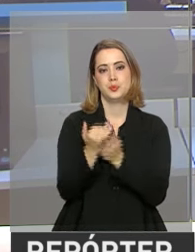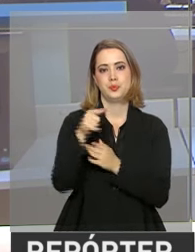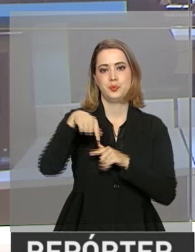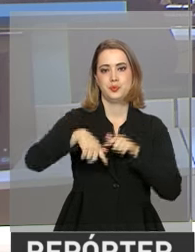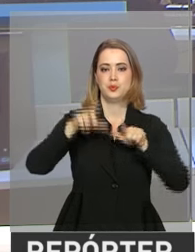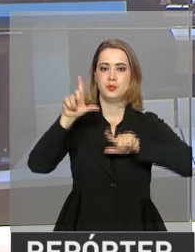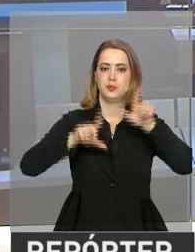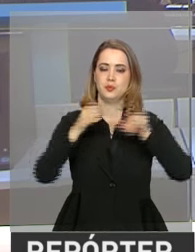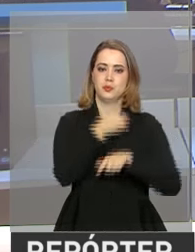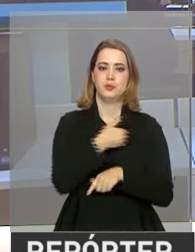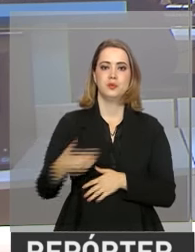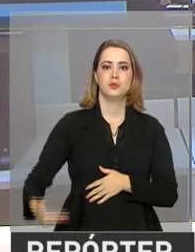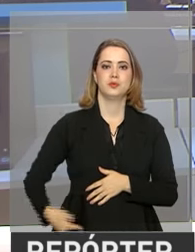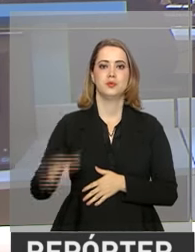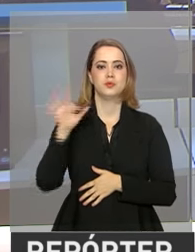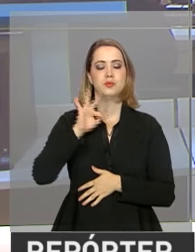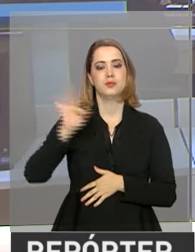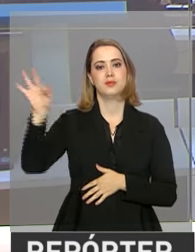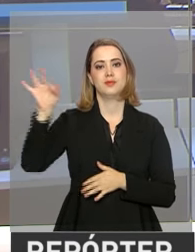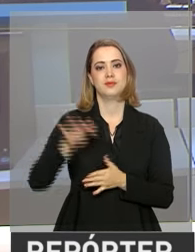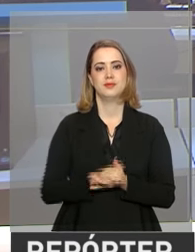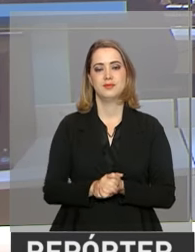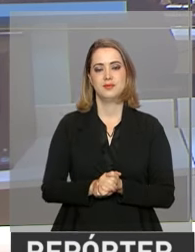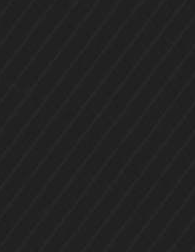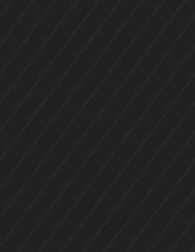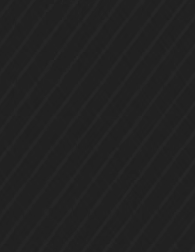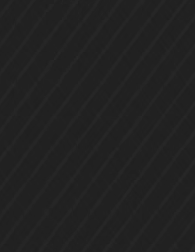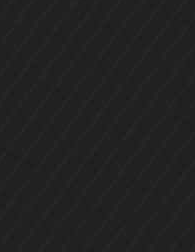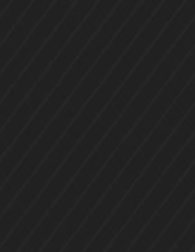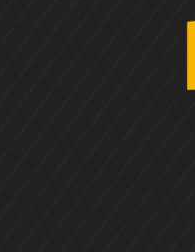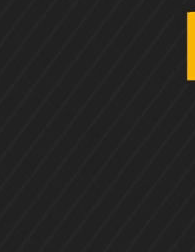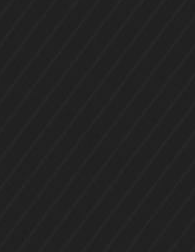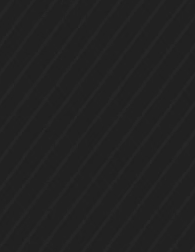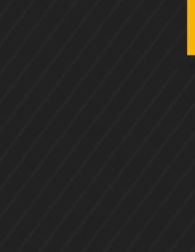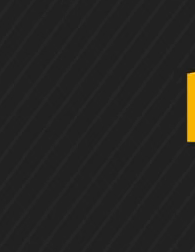continue com a gente aqui na NBR a TV do Governo Federal